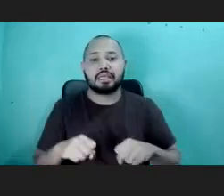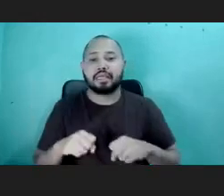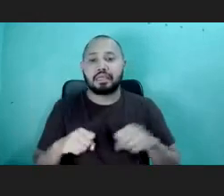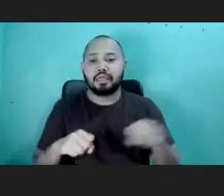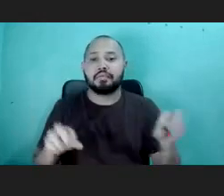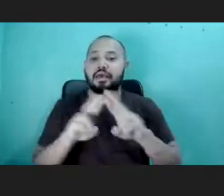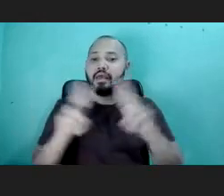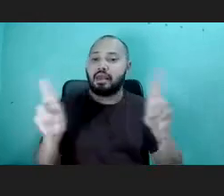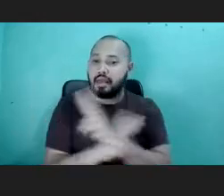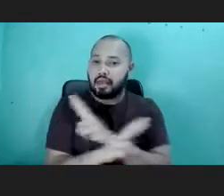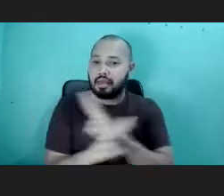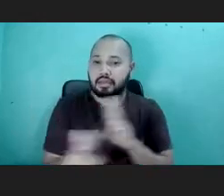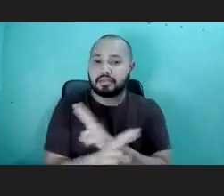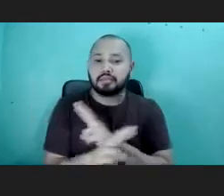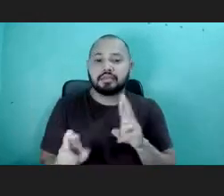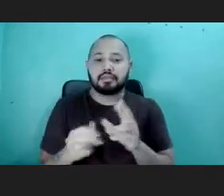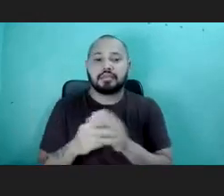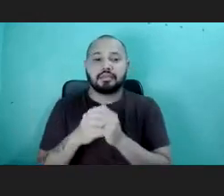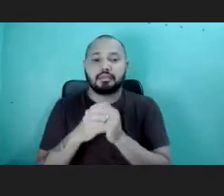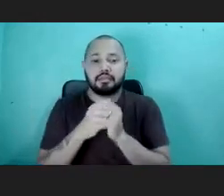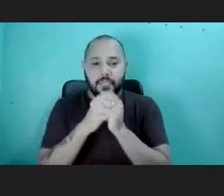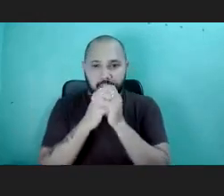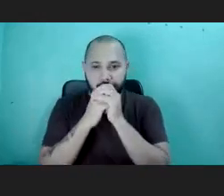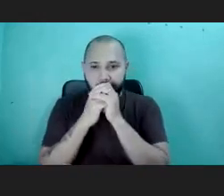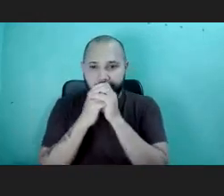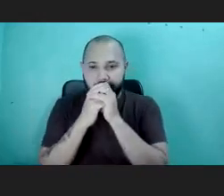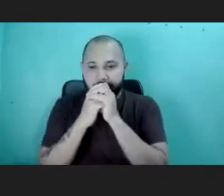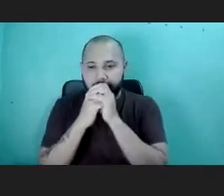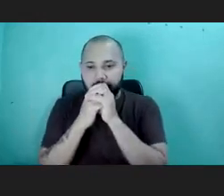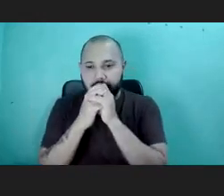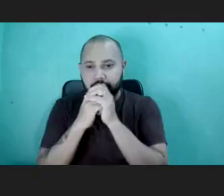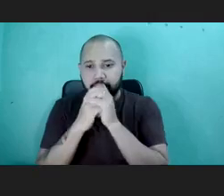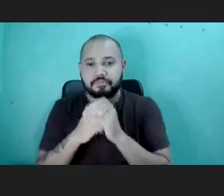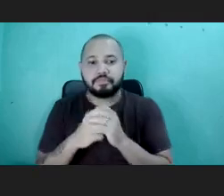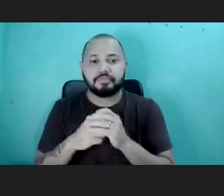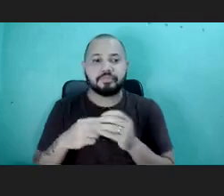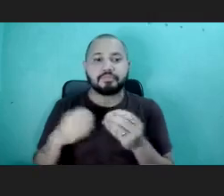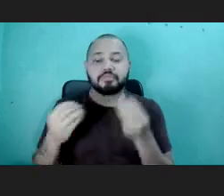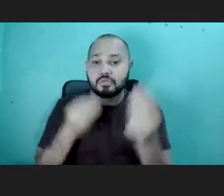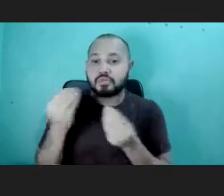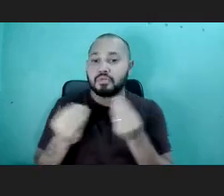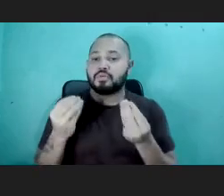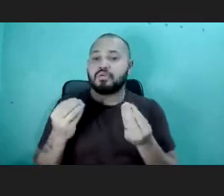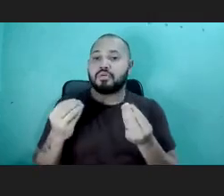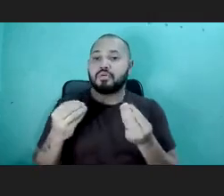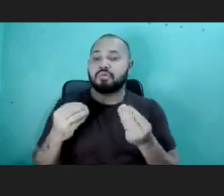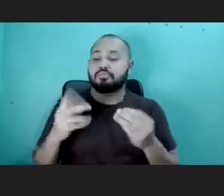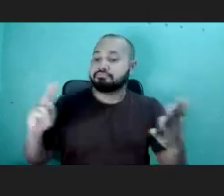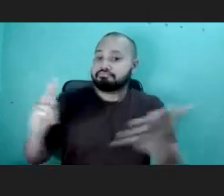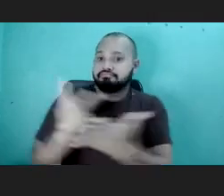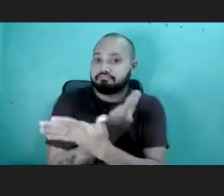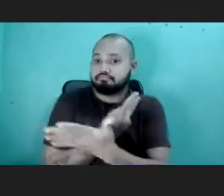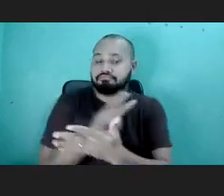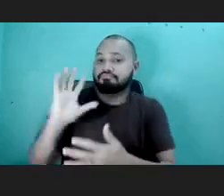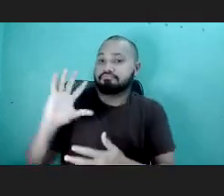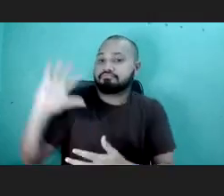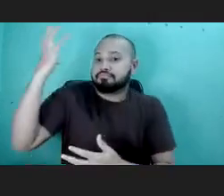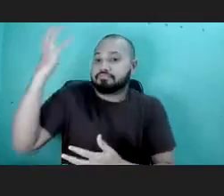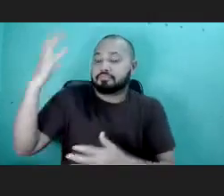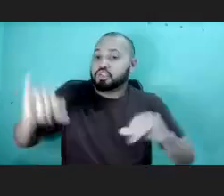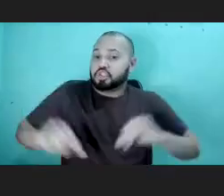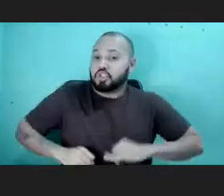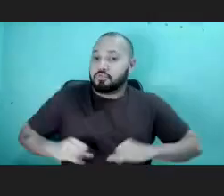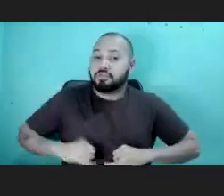relação, né? E pessoalmente falando, eu não ter condições imediatas de sanar aquele